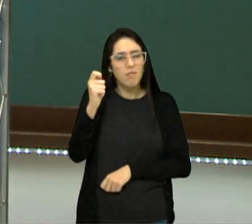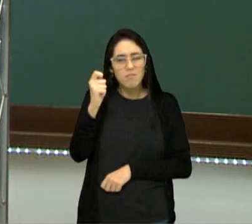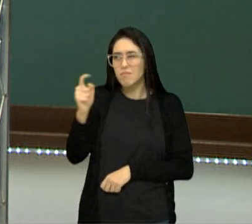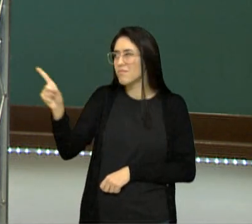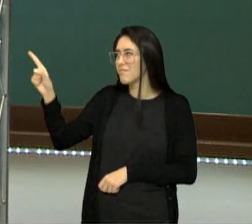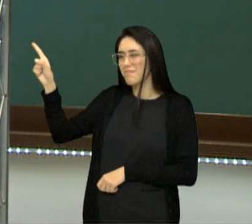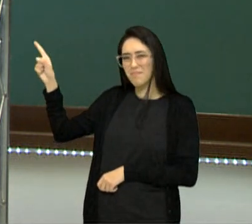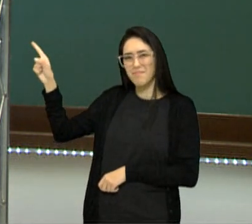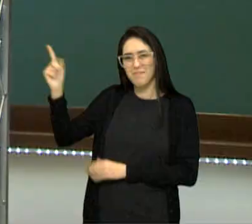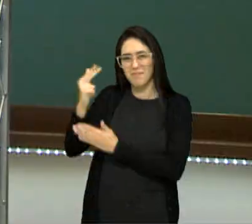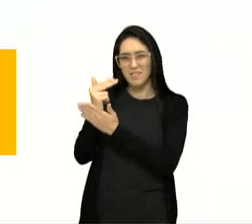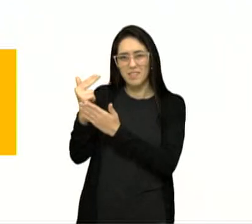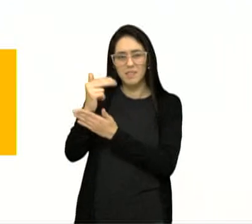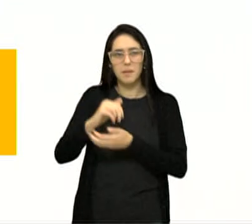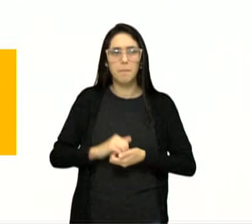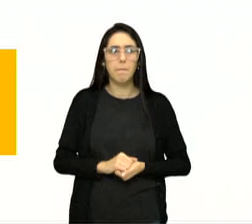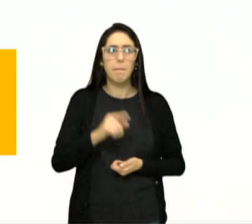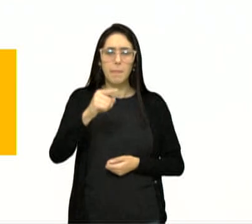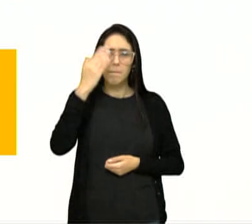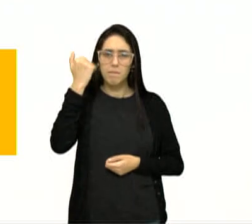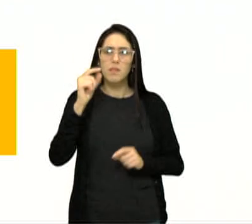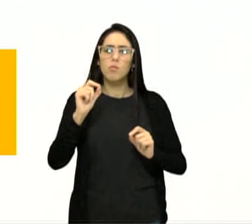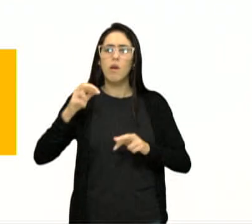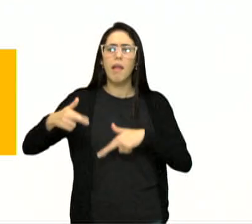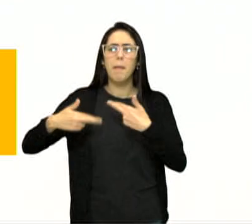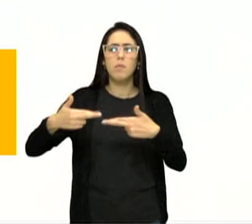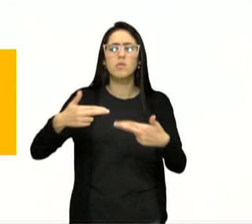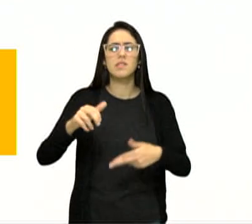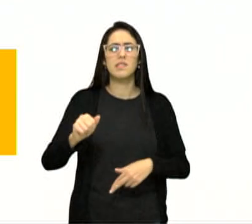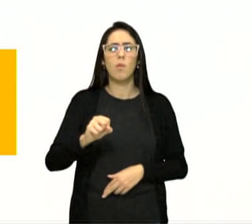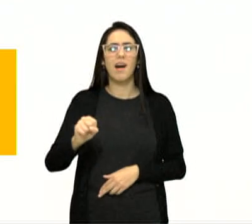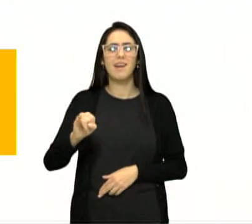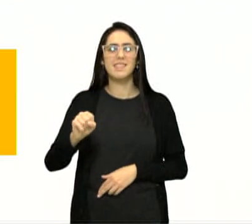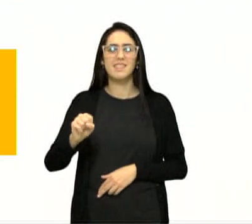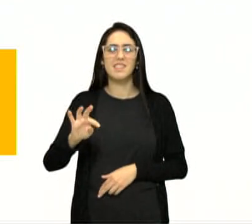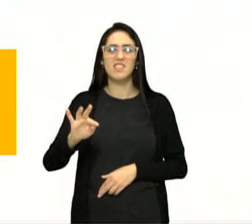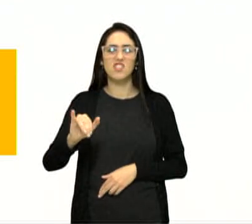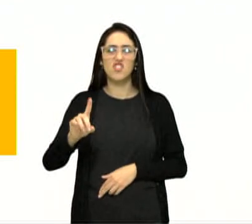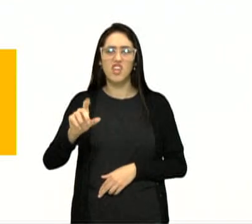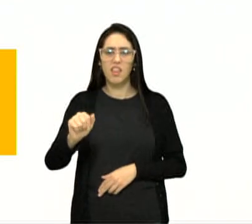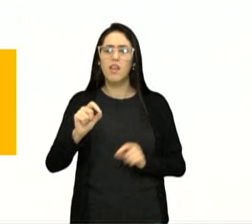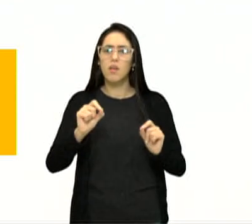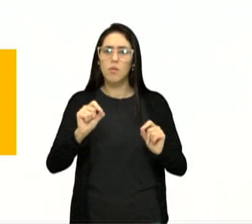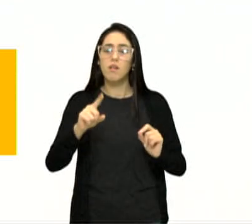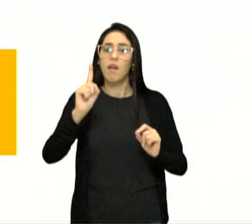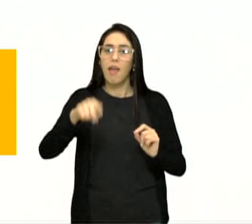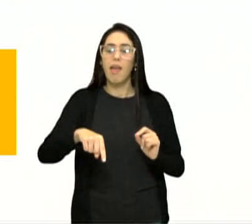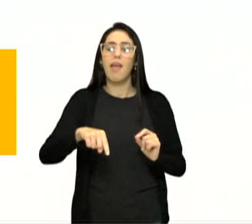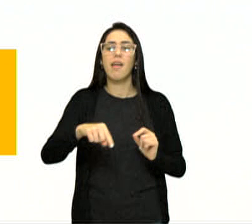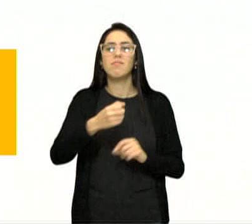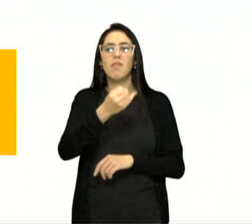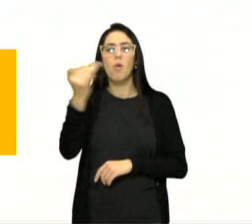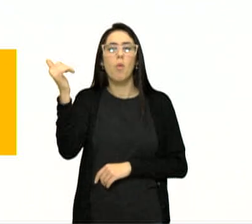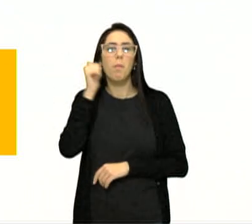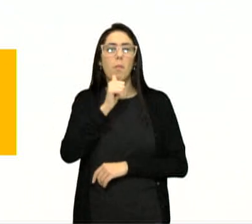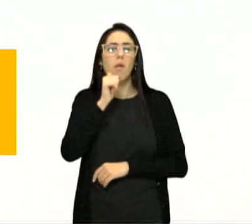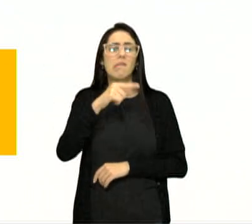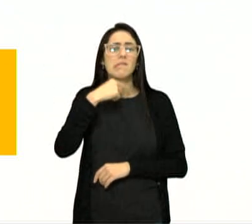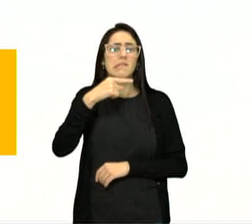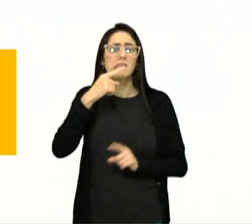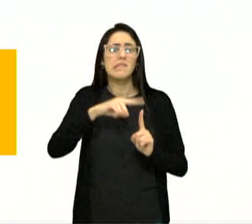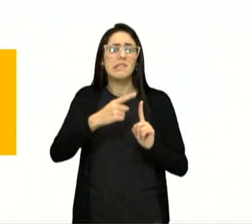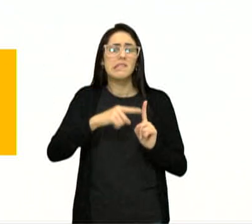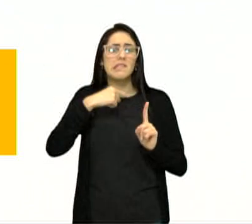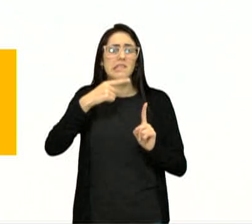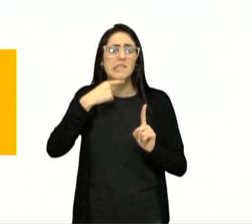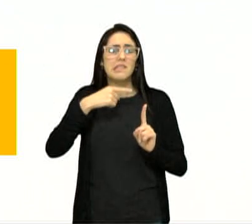Sobre reprodução assistida, você sabe o que é isso? Tentativa de viabilizar a gestação em mulheres com dificuldades em engravidar. Então, a mulher não